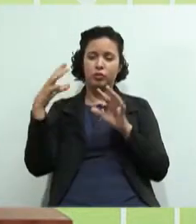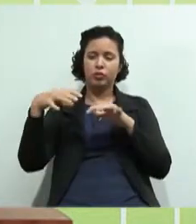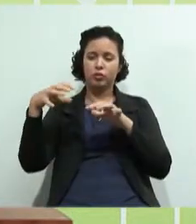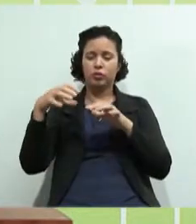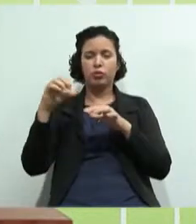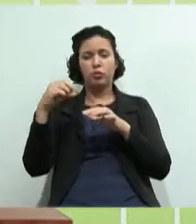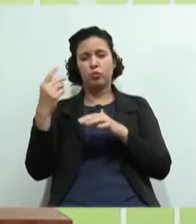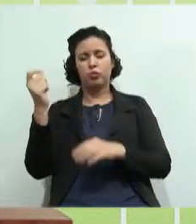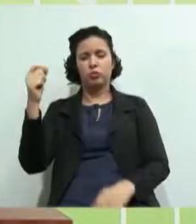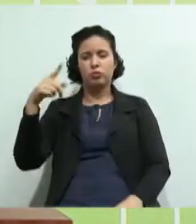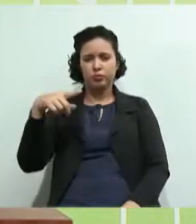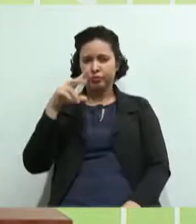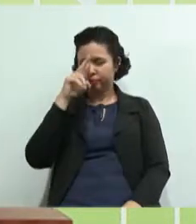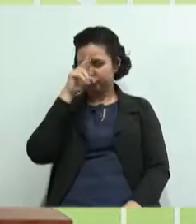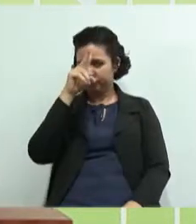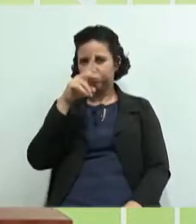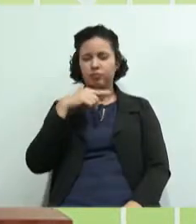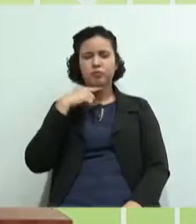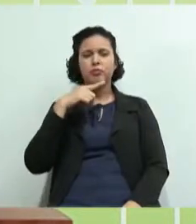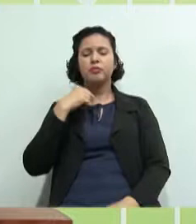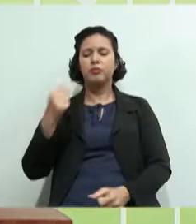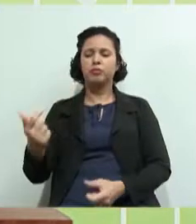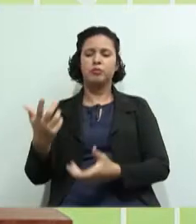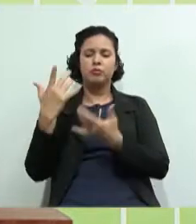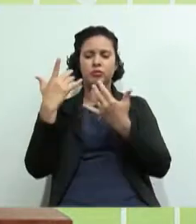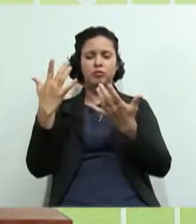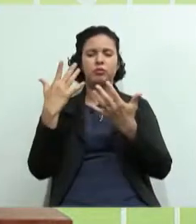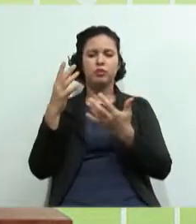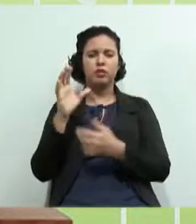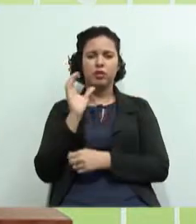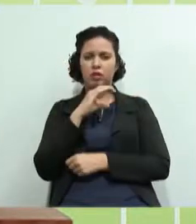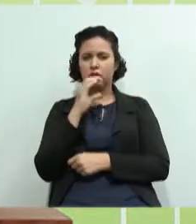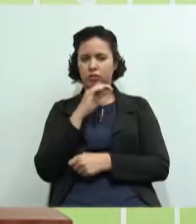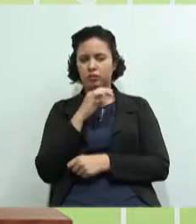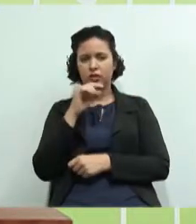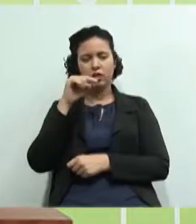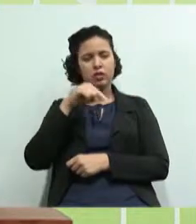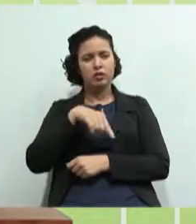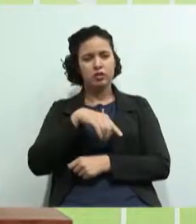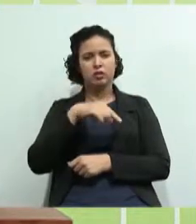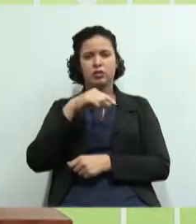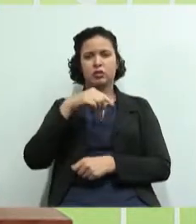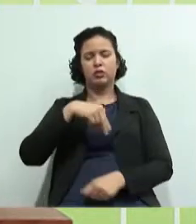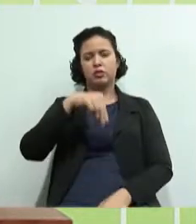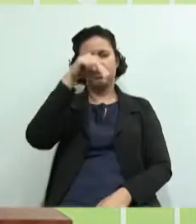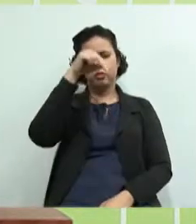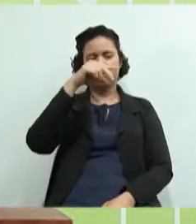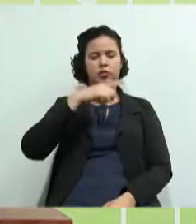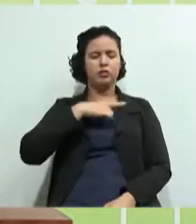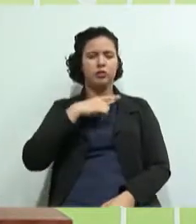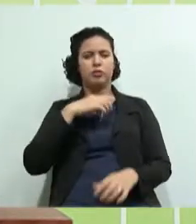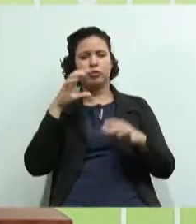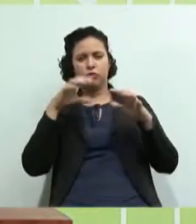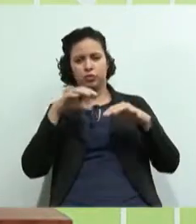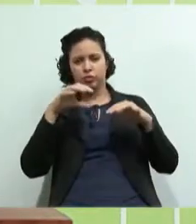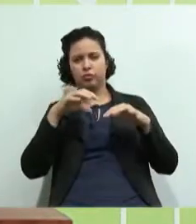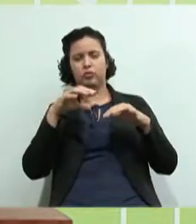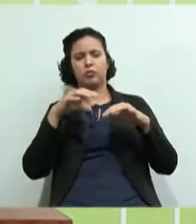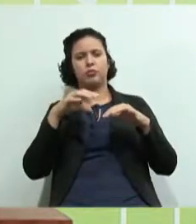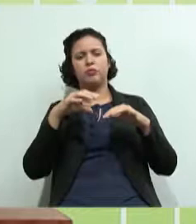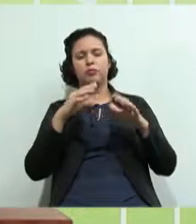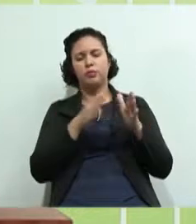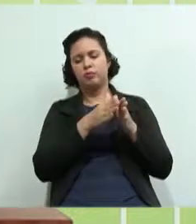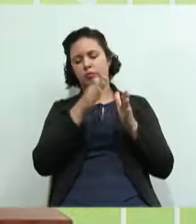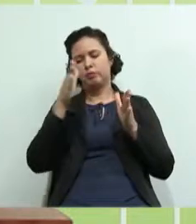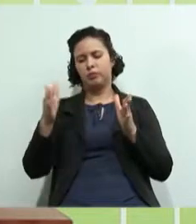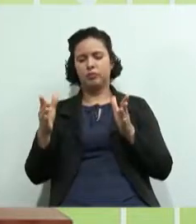estamos no estado, na verdade, na região norte, que existem períodos de muita chuva, mas existem períodos de uma escassez muito